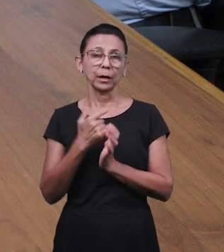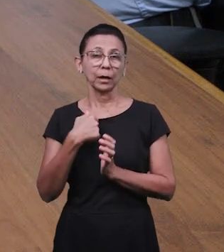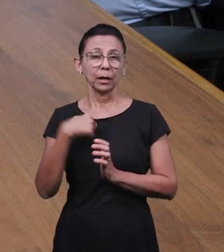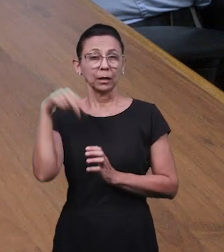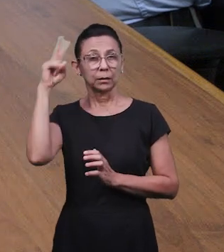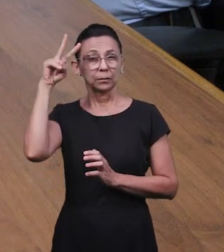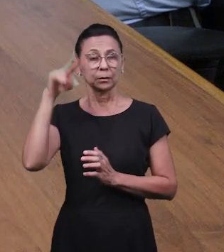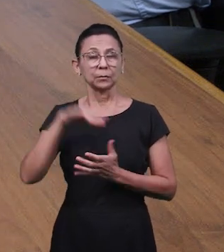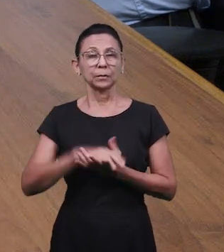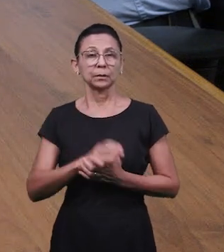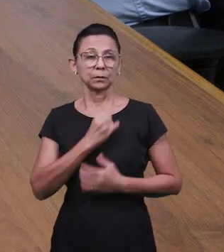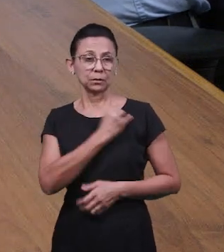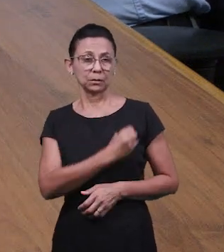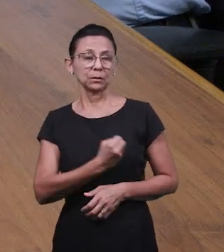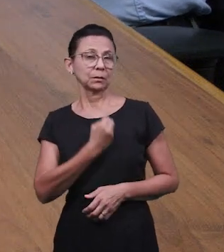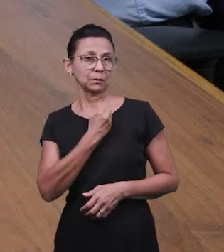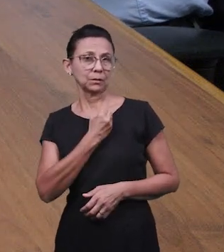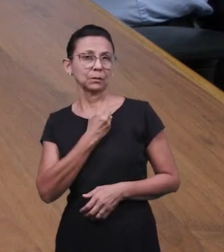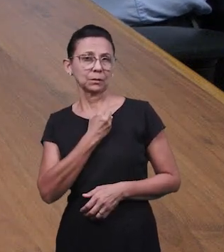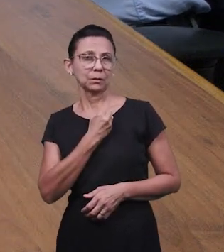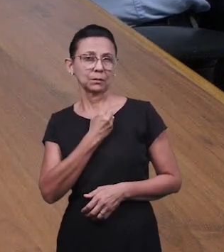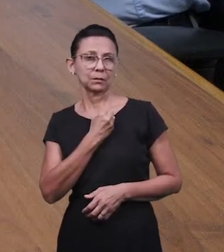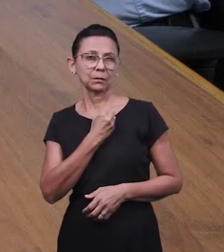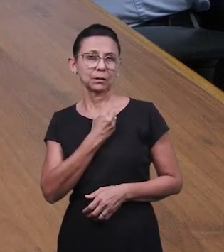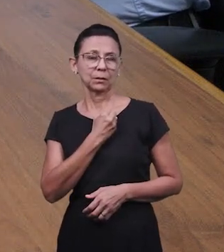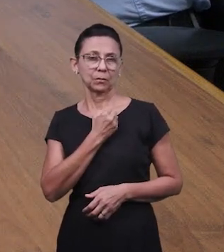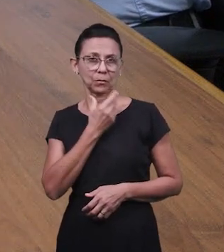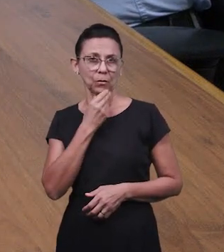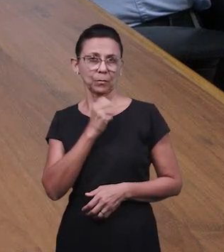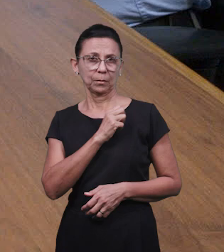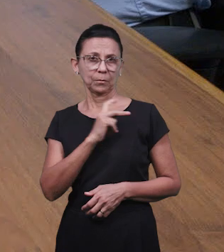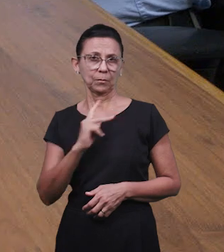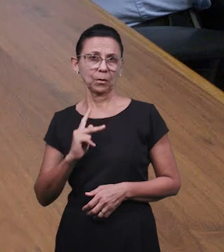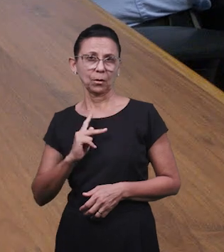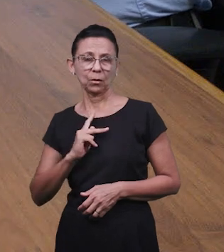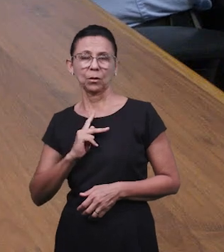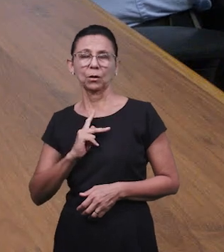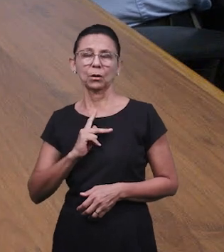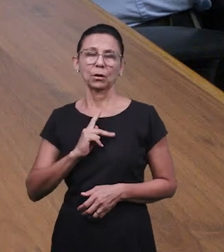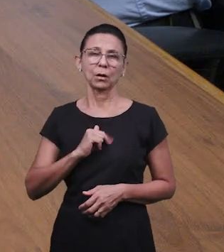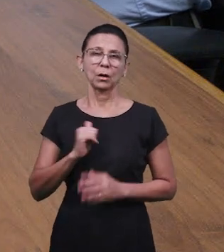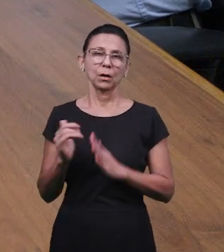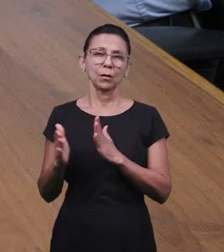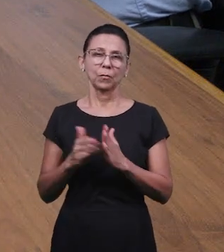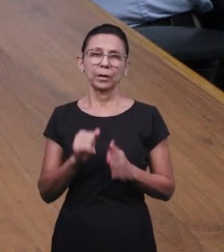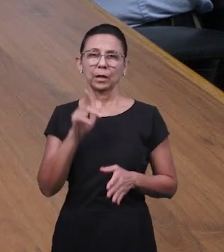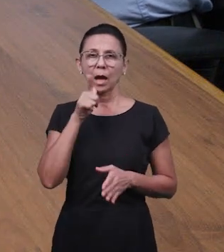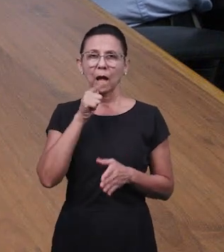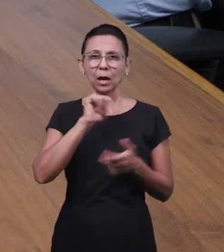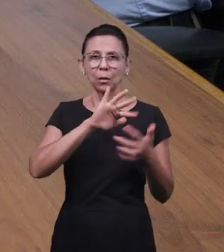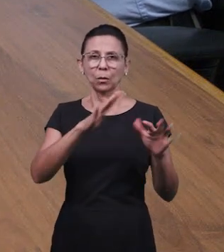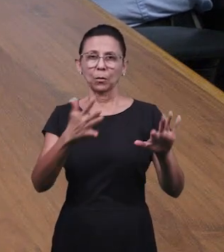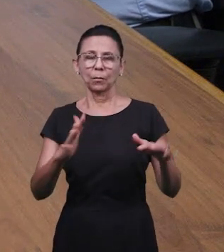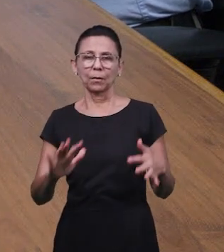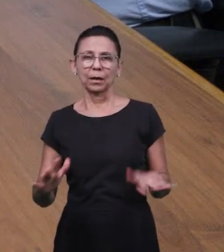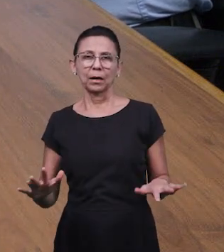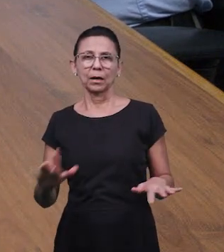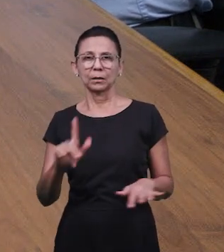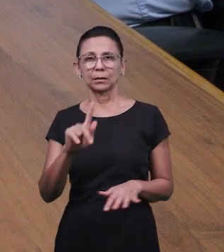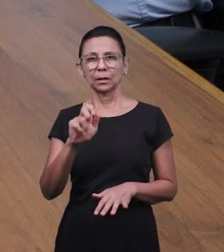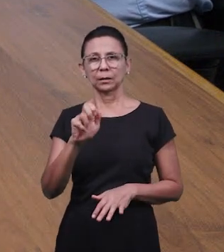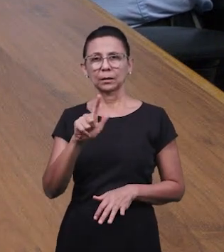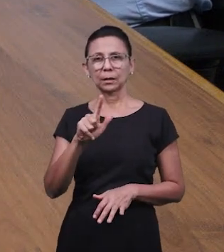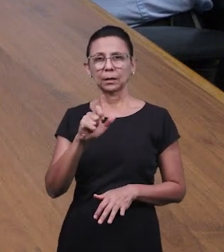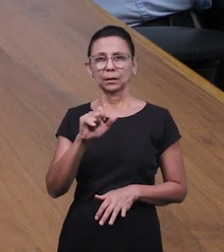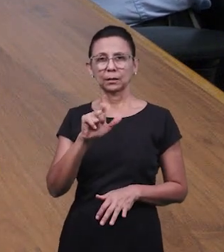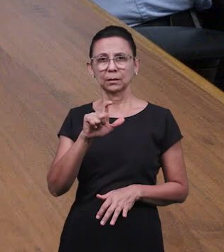de João, né? Quando eles estão no Mar da Galileia, após a ressurreição de